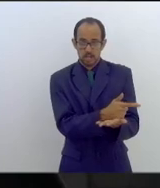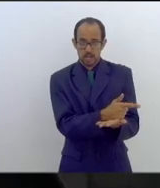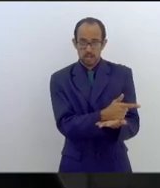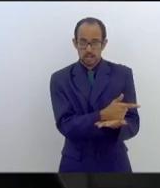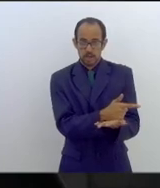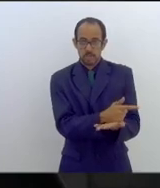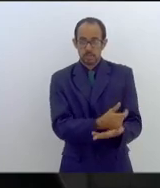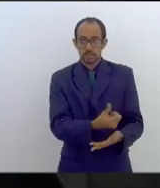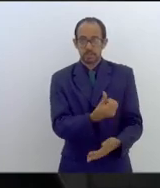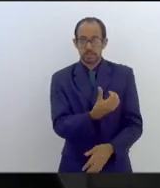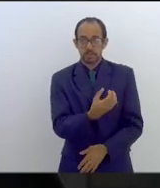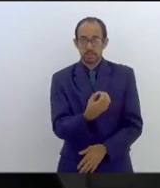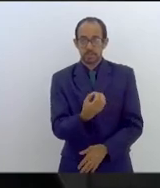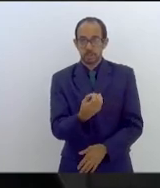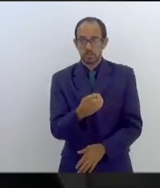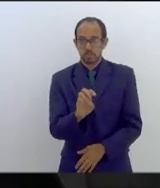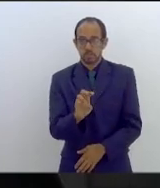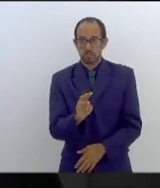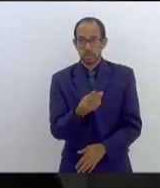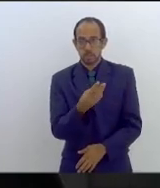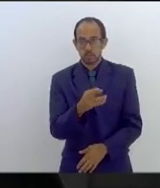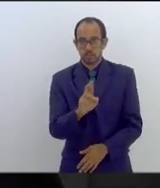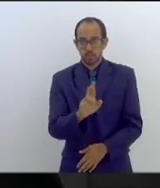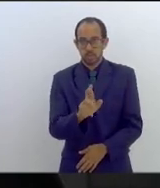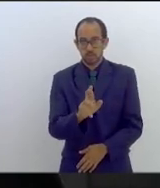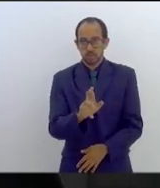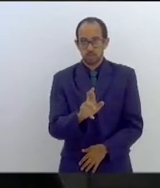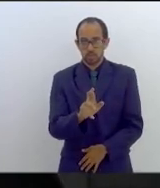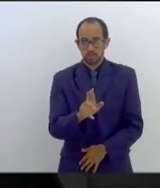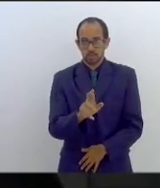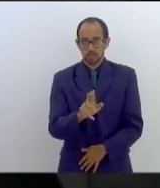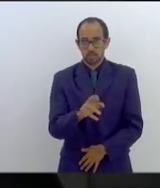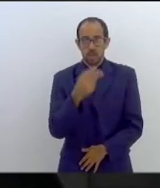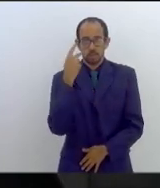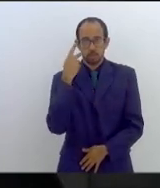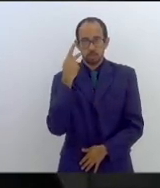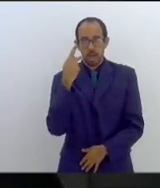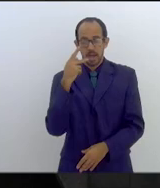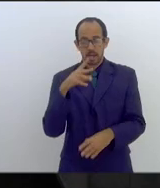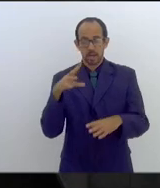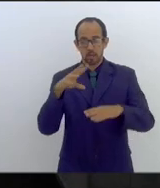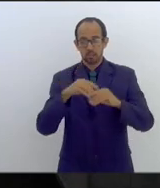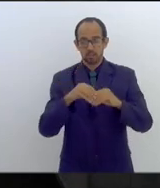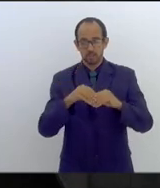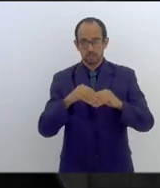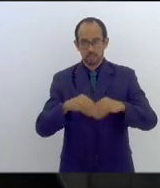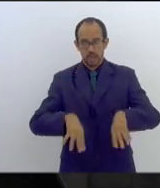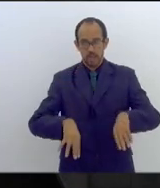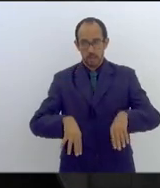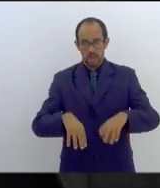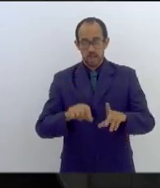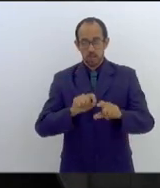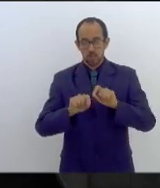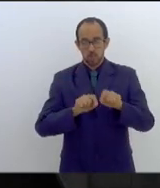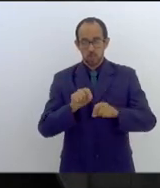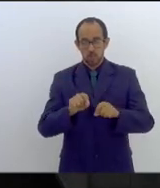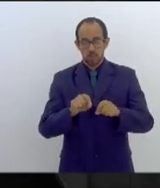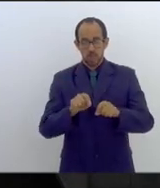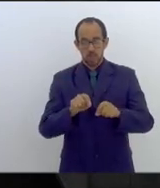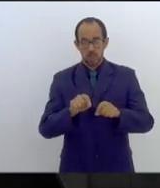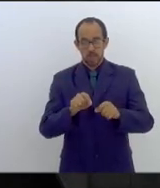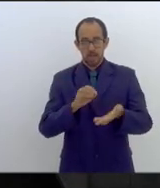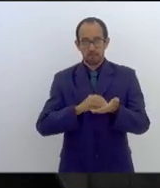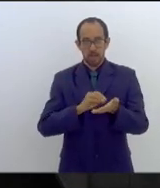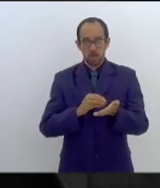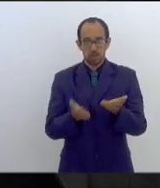de 600 milhões de reais para compensar uns supostos desequilíbrios